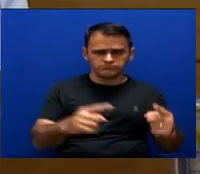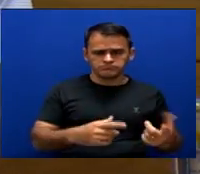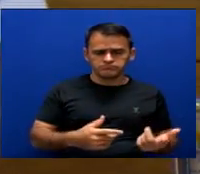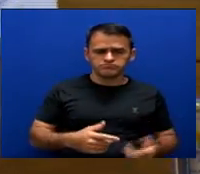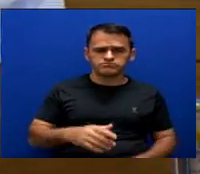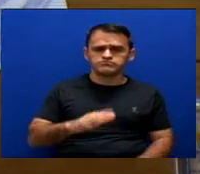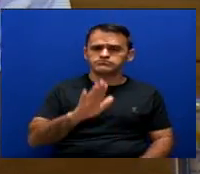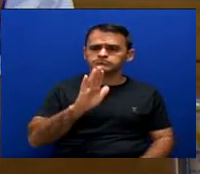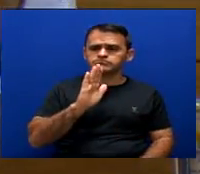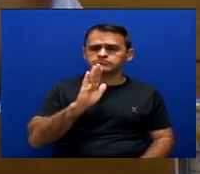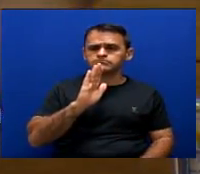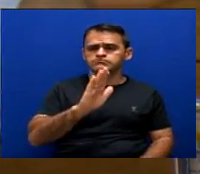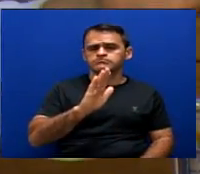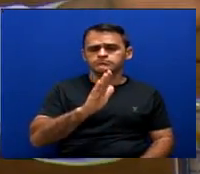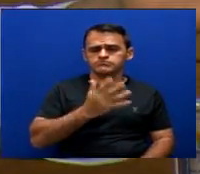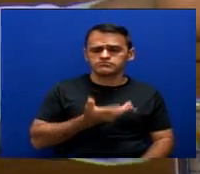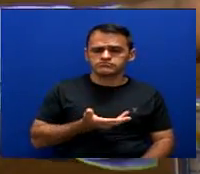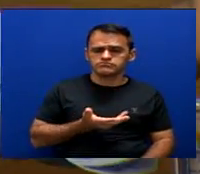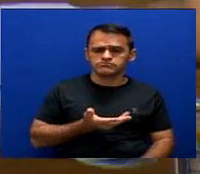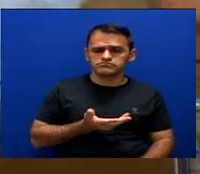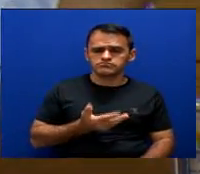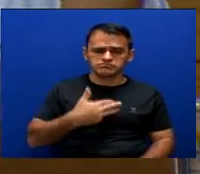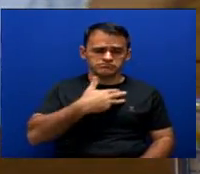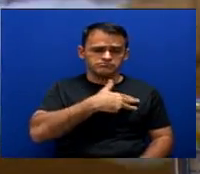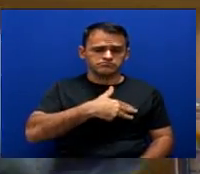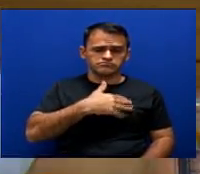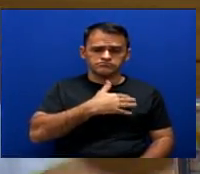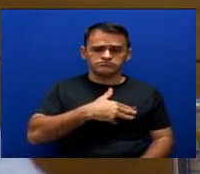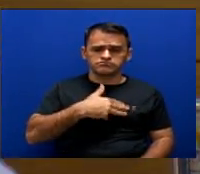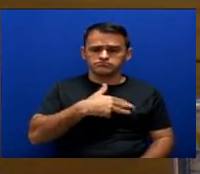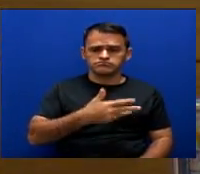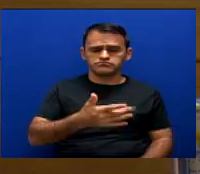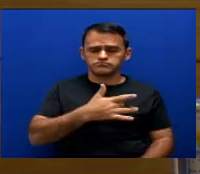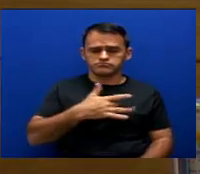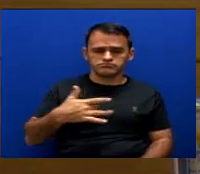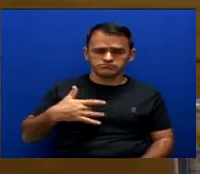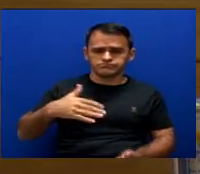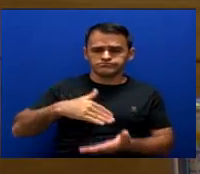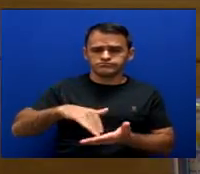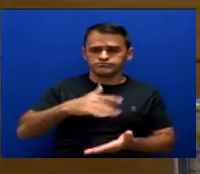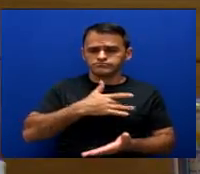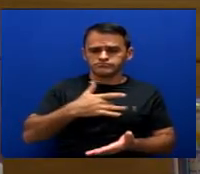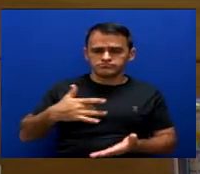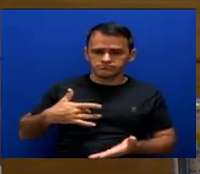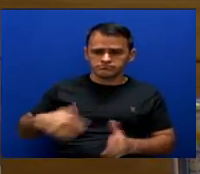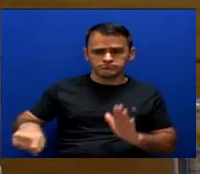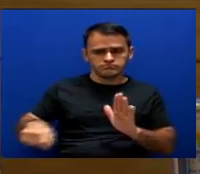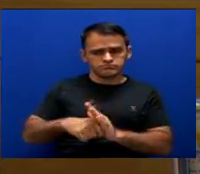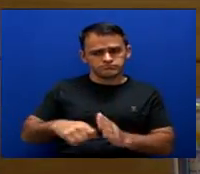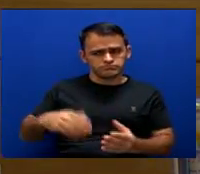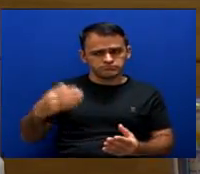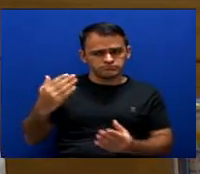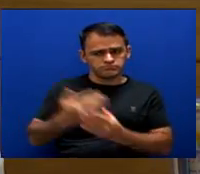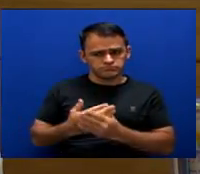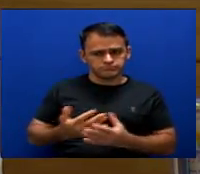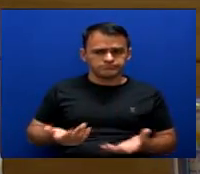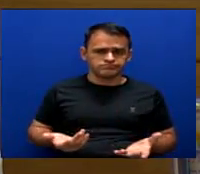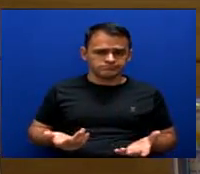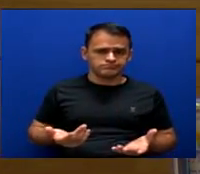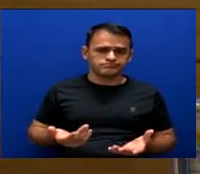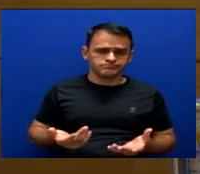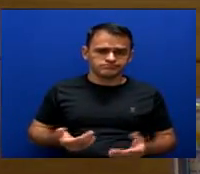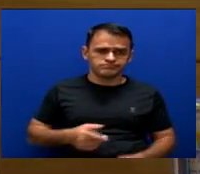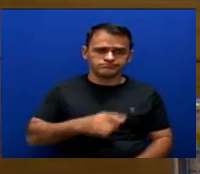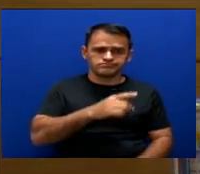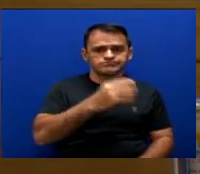ninguém fala em judicializar o ministério da saúde ea secretaria estadual de saúde então a corda sempre arrebenta do